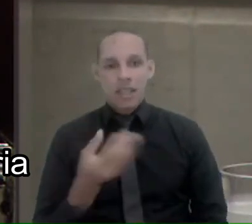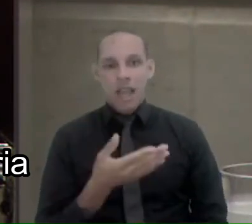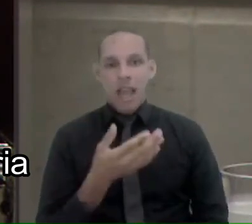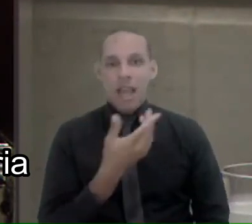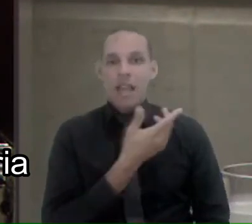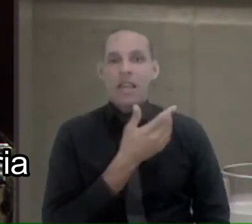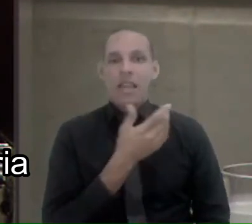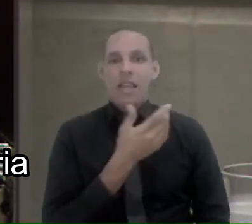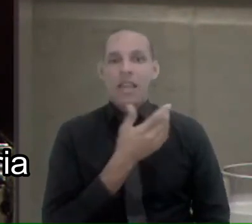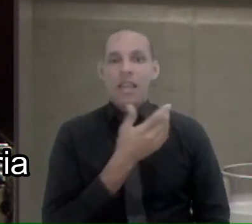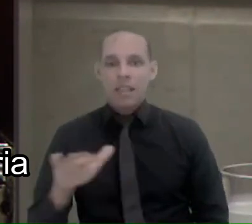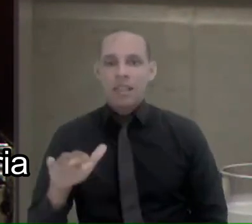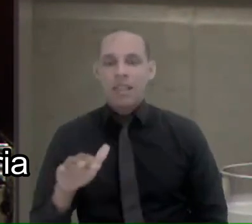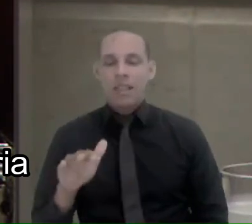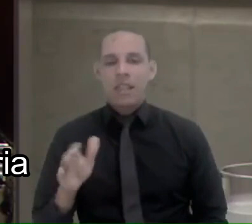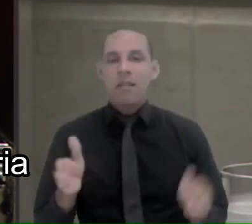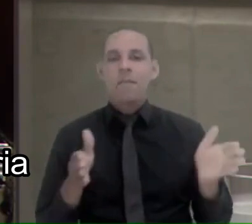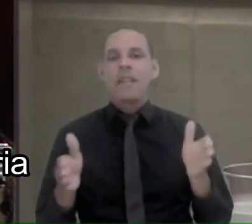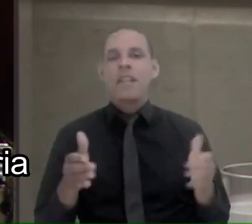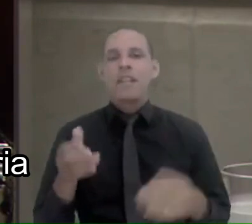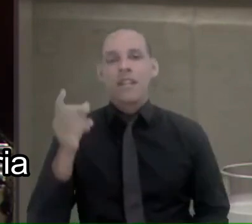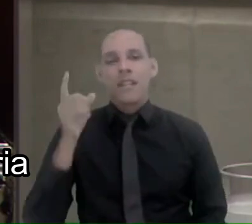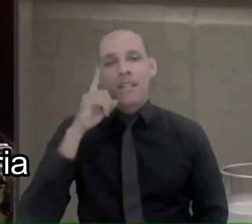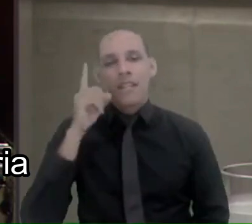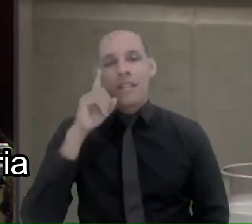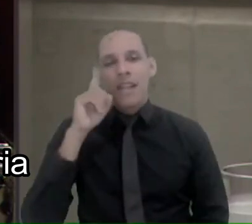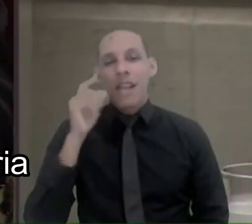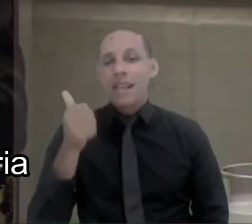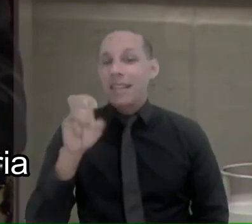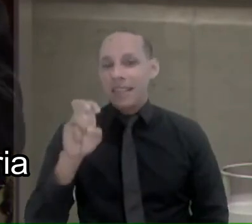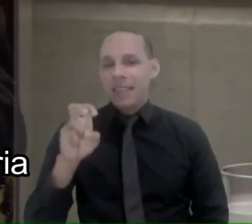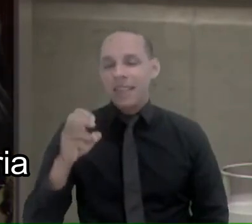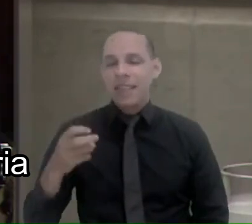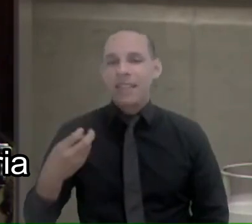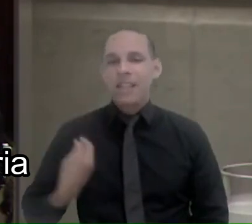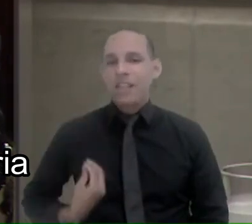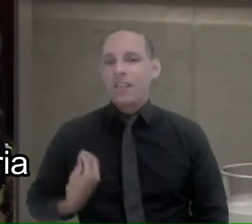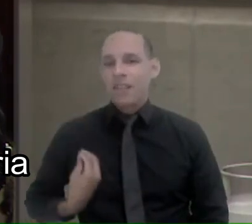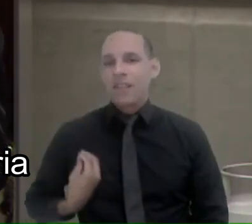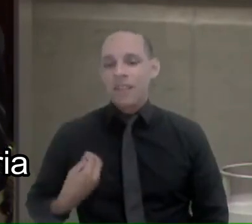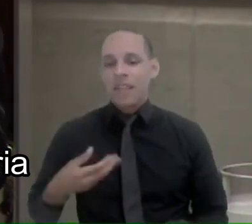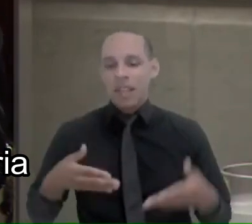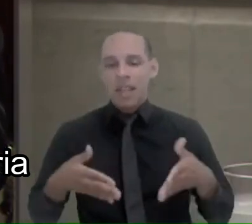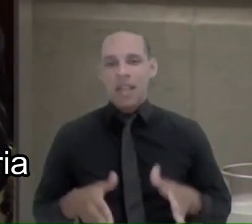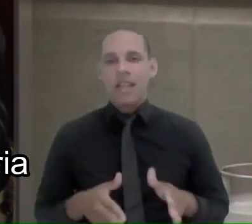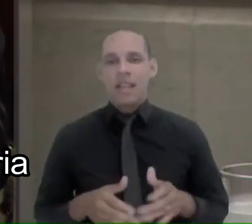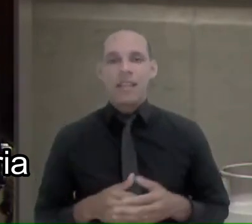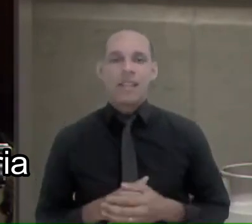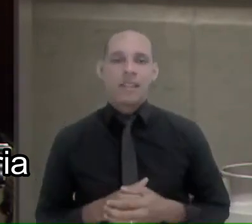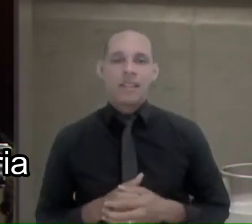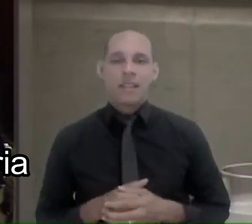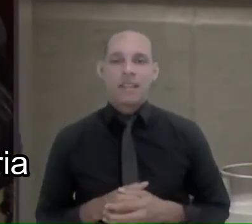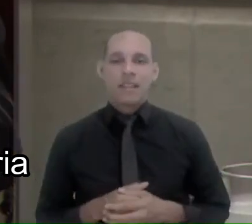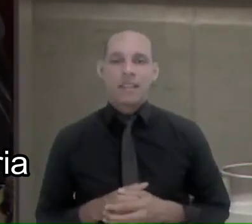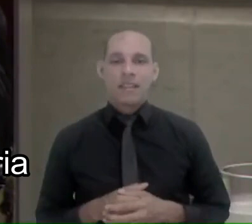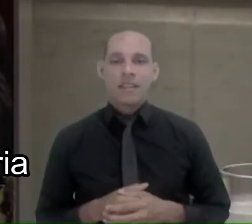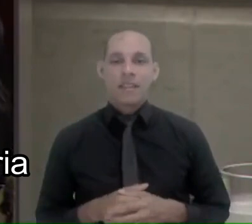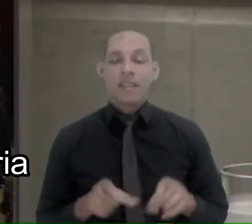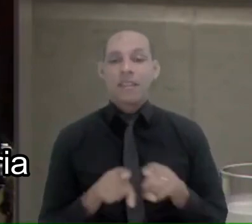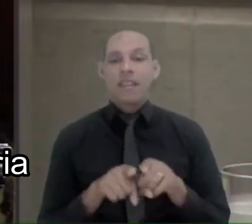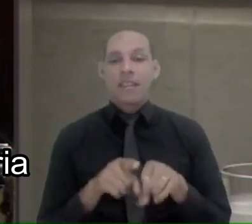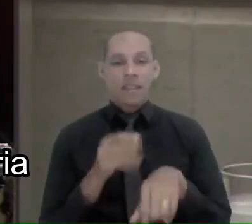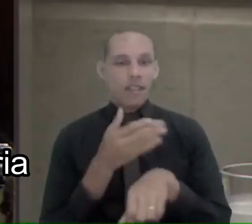em 15 dias, nos seus primeiros 15 dias de nascido. Em relação à capacitação, né,